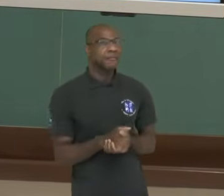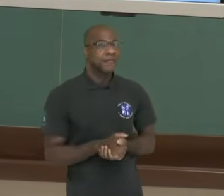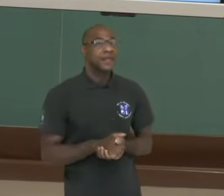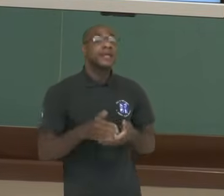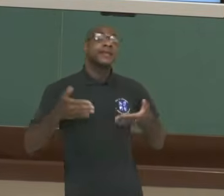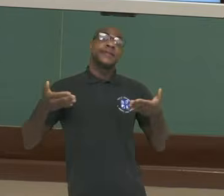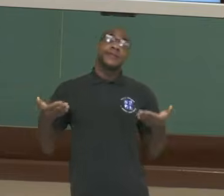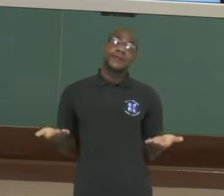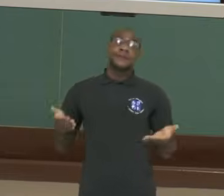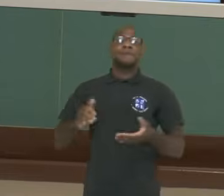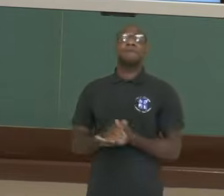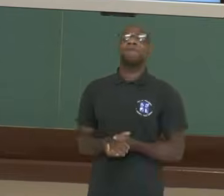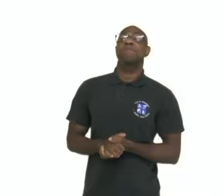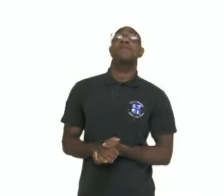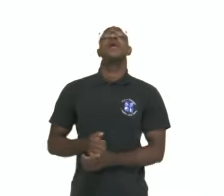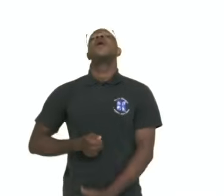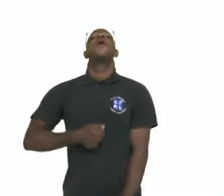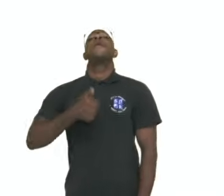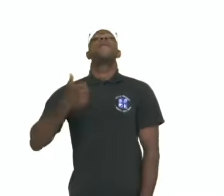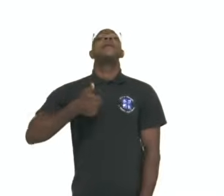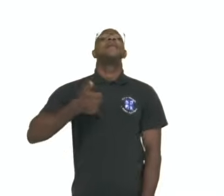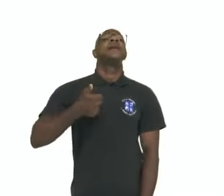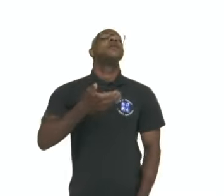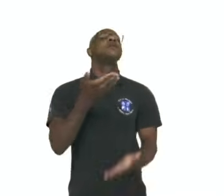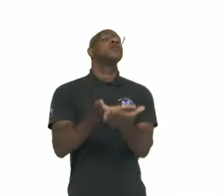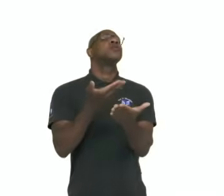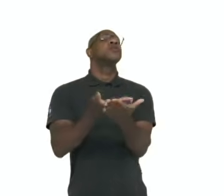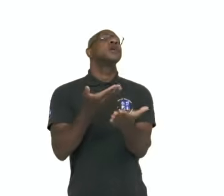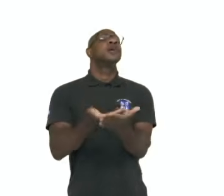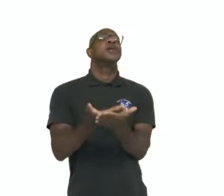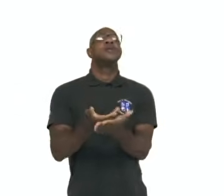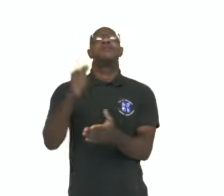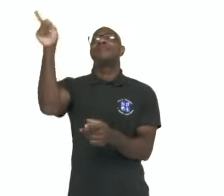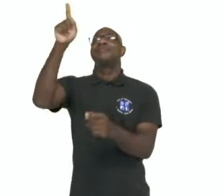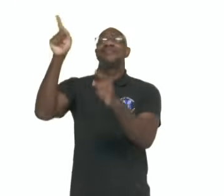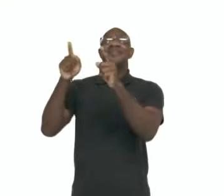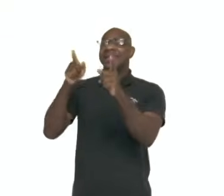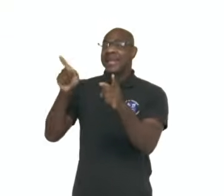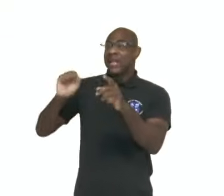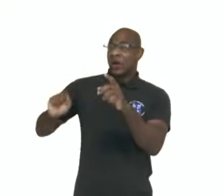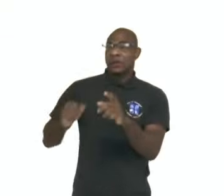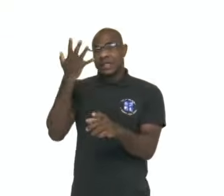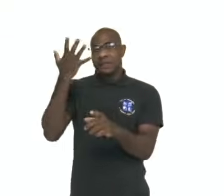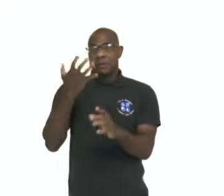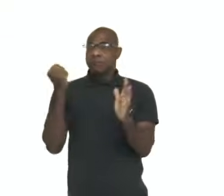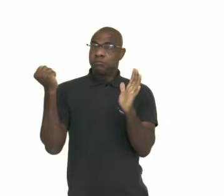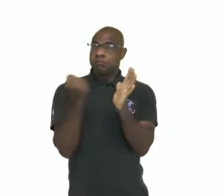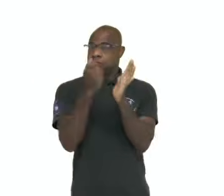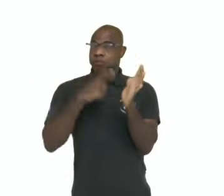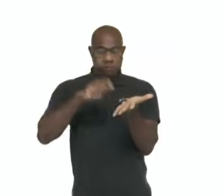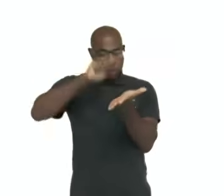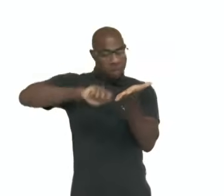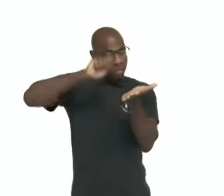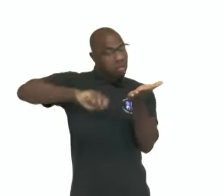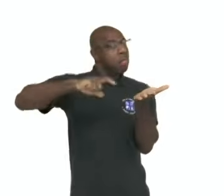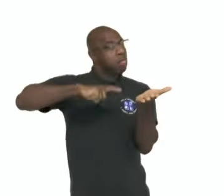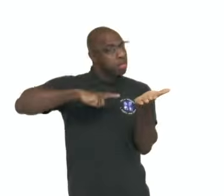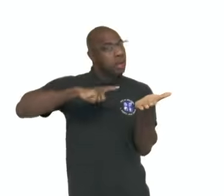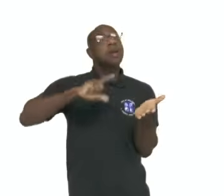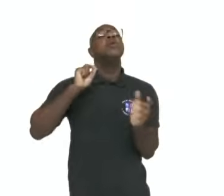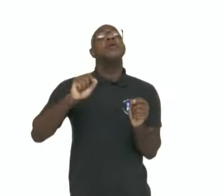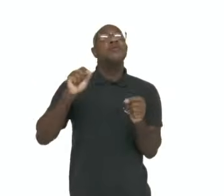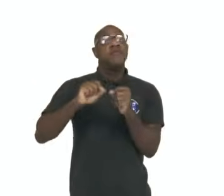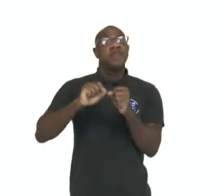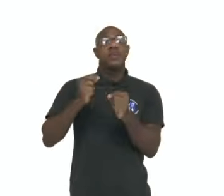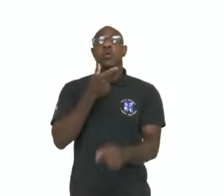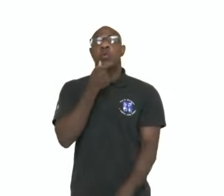bem. O primeiro estudo desses fenômenos com registros escritos foi feito por